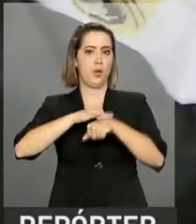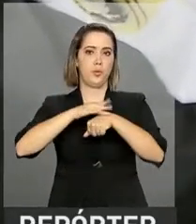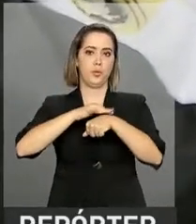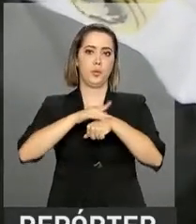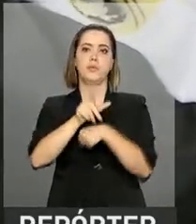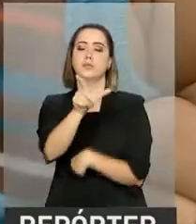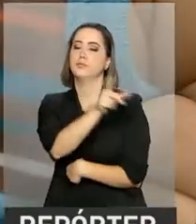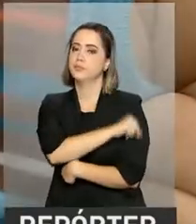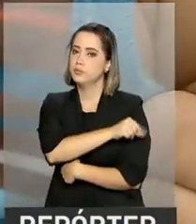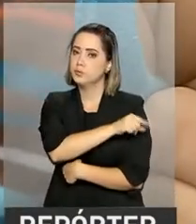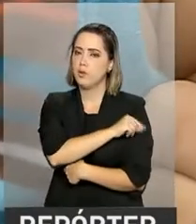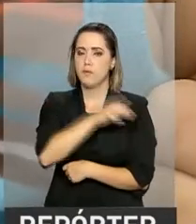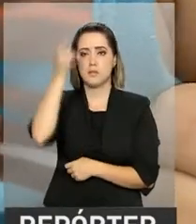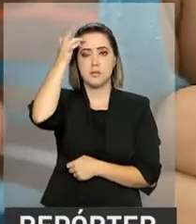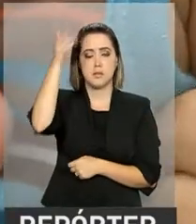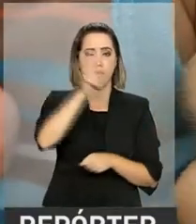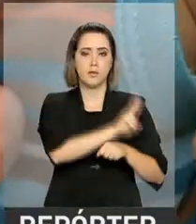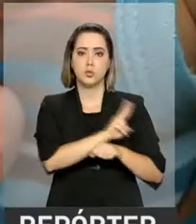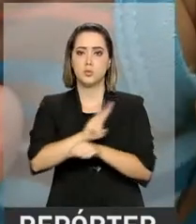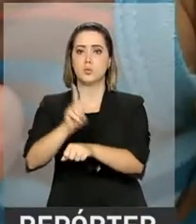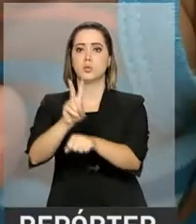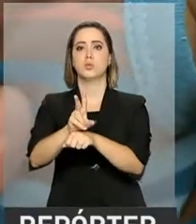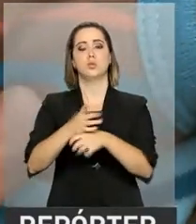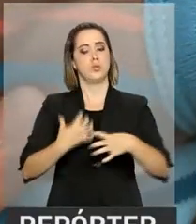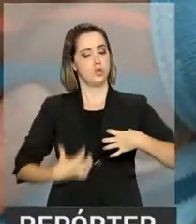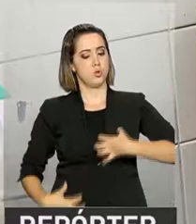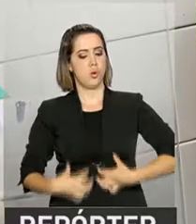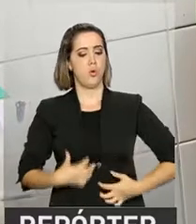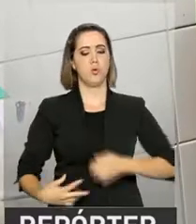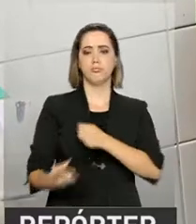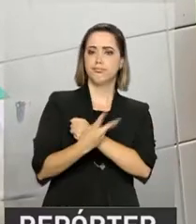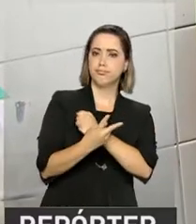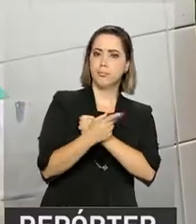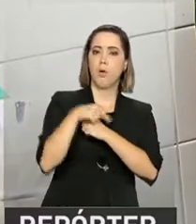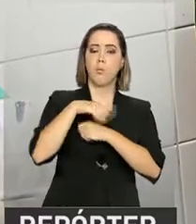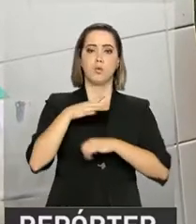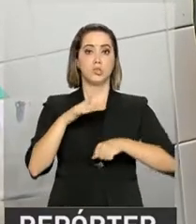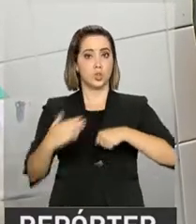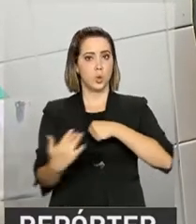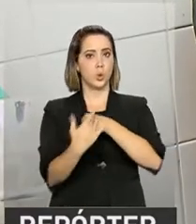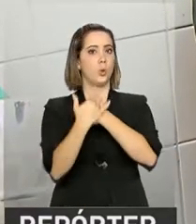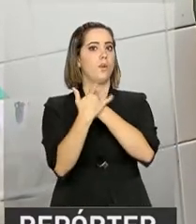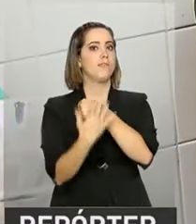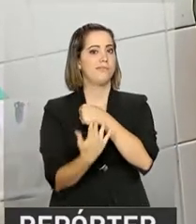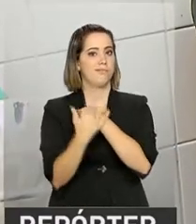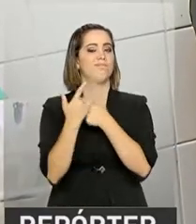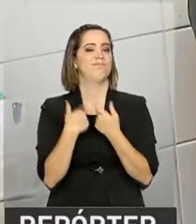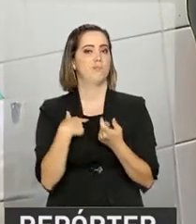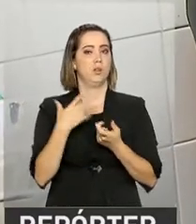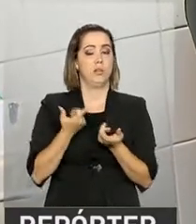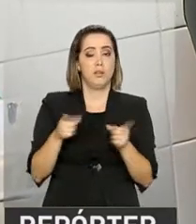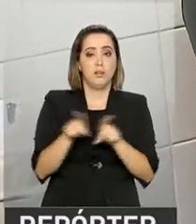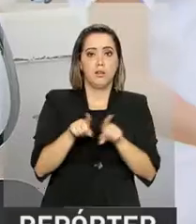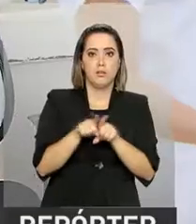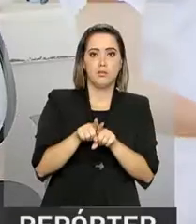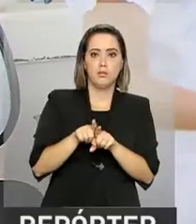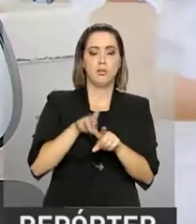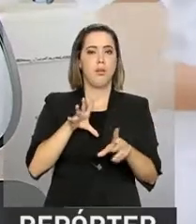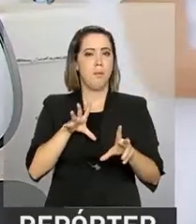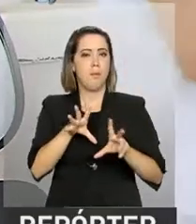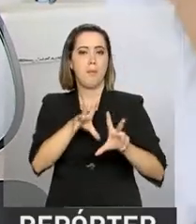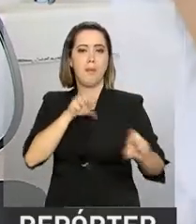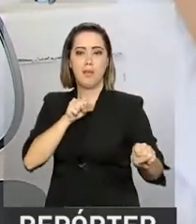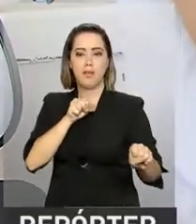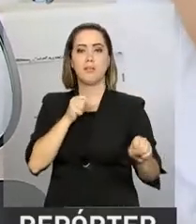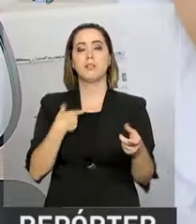a forma mais fácil de proteger o organismo contra doenças e evitar que elas sejam transmitidas a outras pessoas.